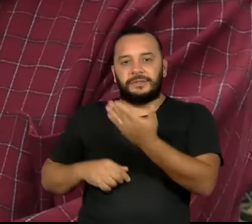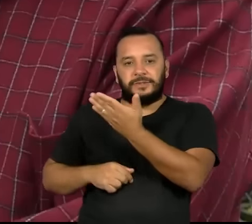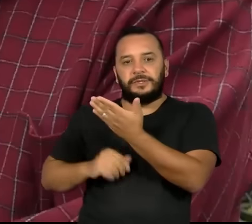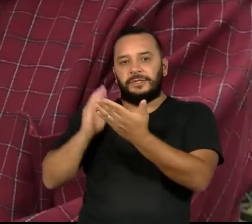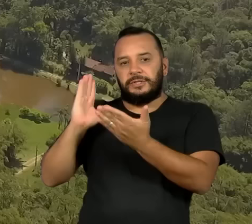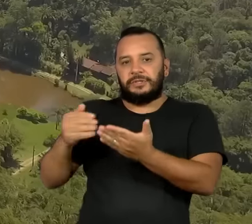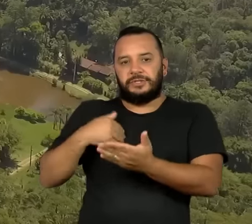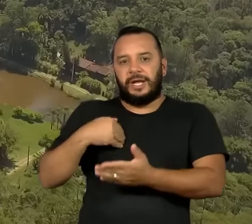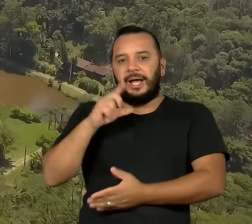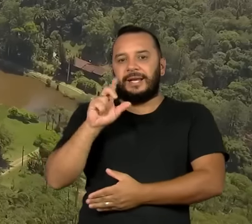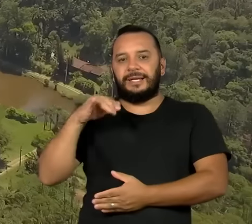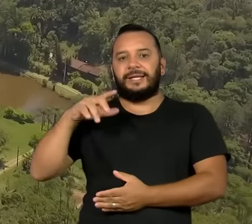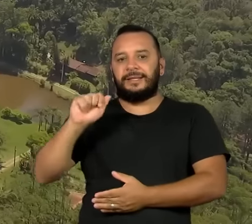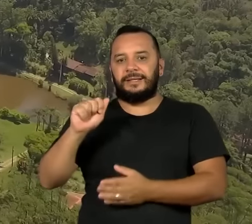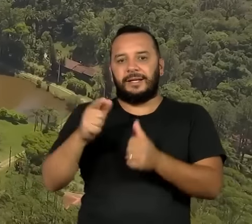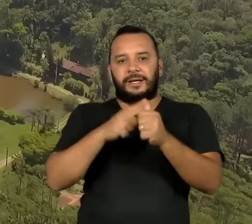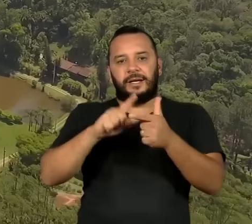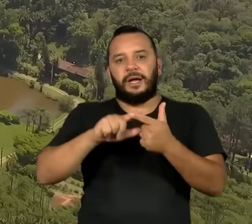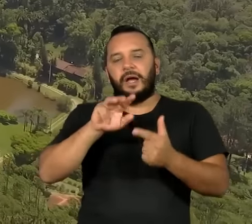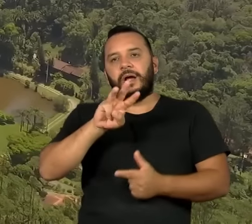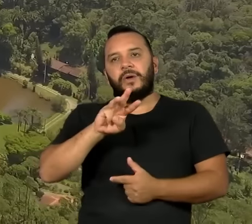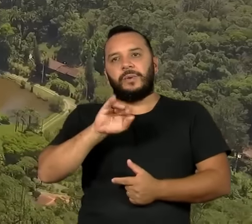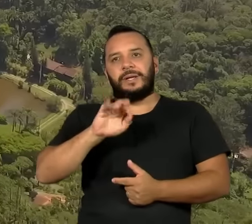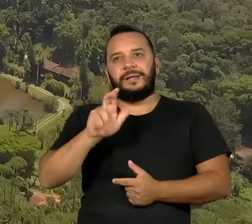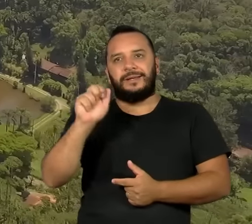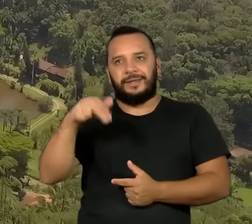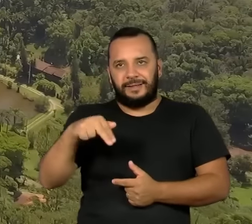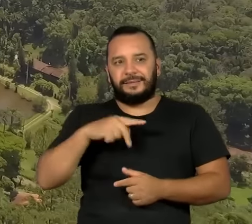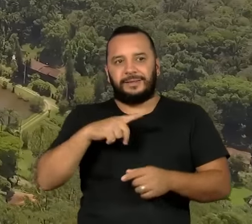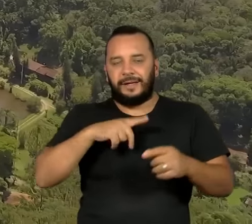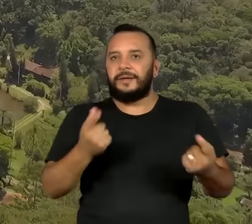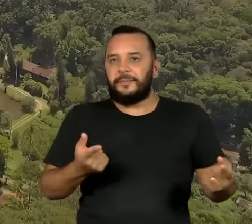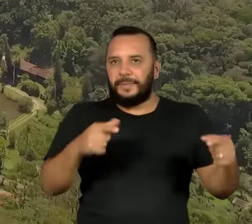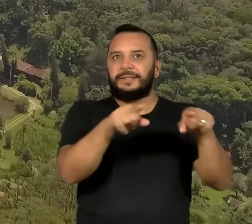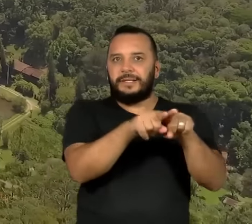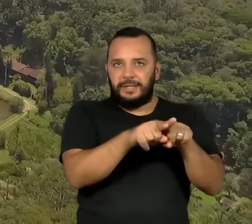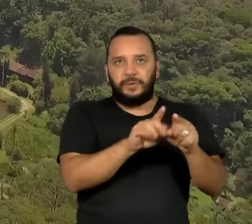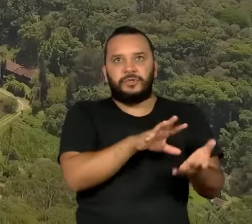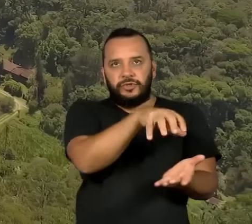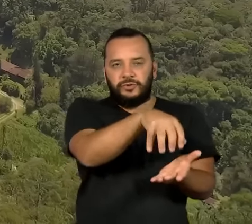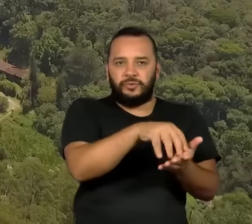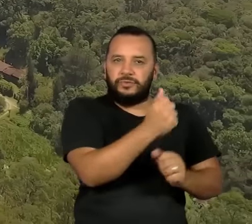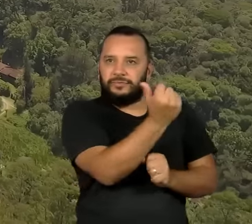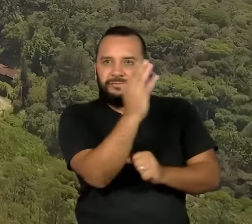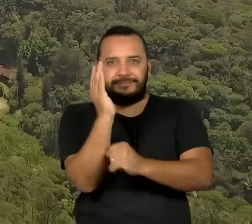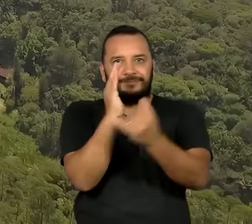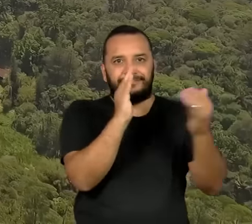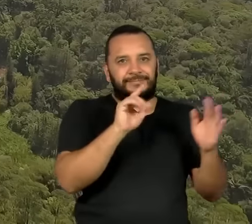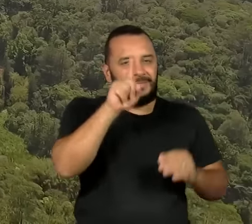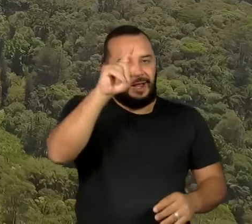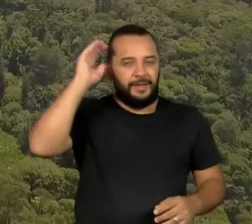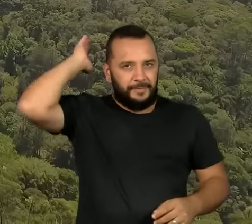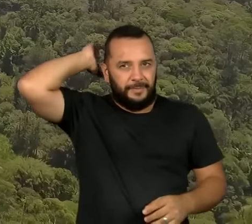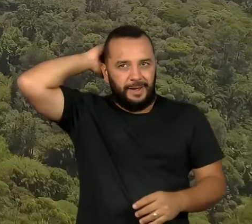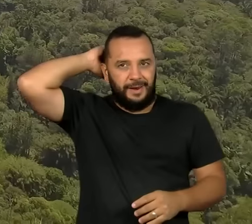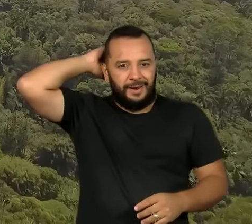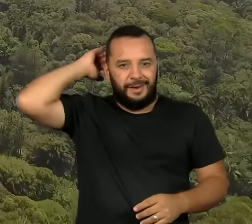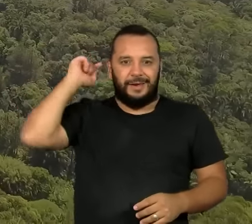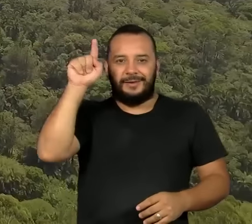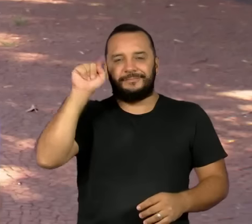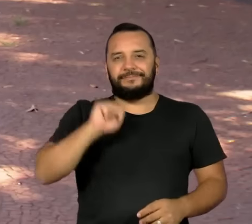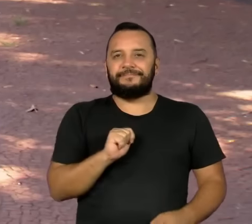e conta com parceria do Instituto de Desenvolvimento Florestal e da Biodiversidade do Estado do Pará, IdeflorBio.